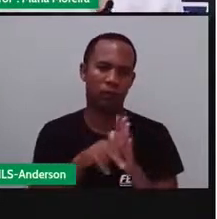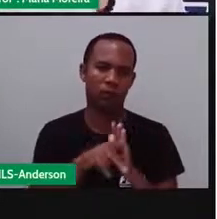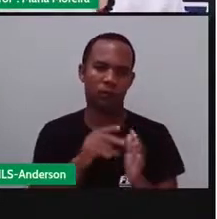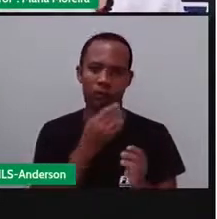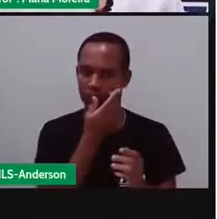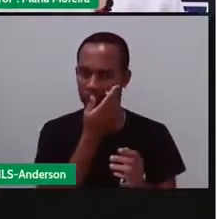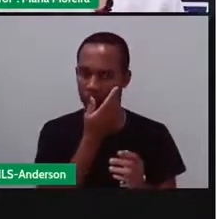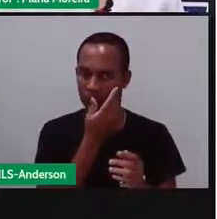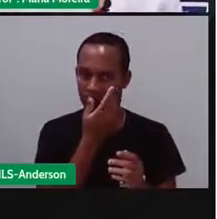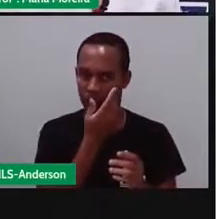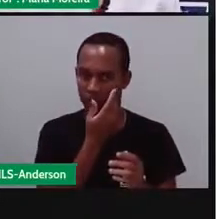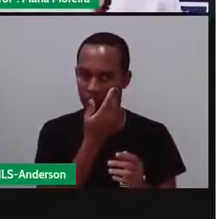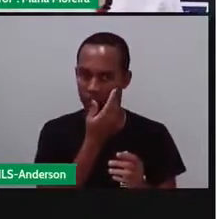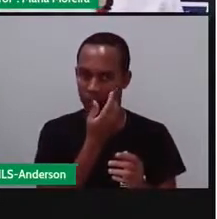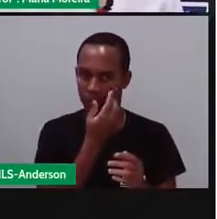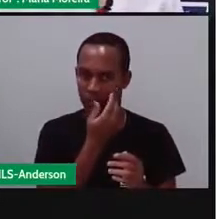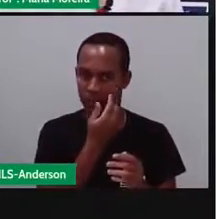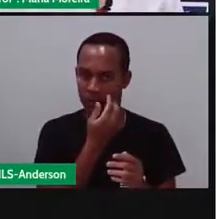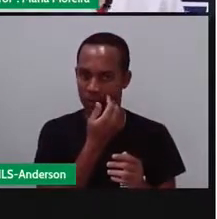de pudim.